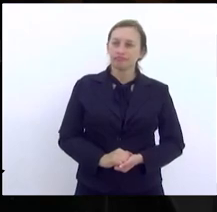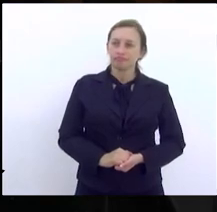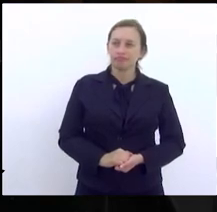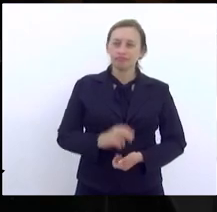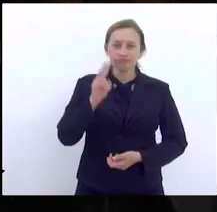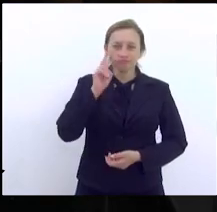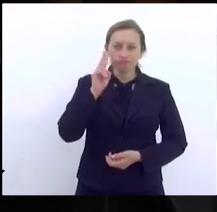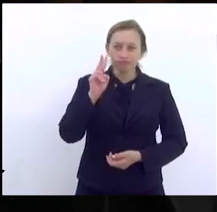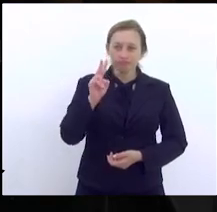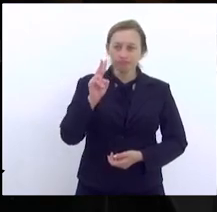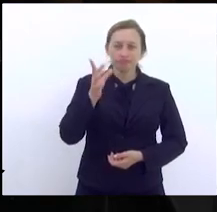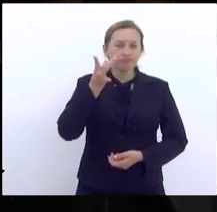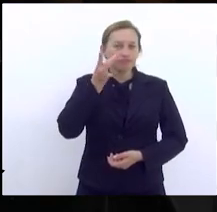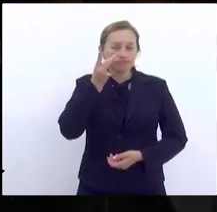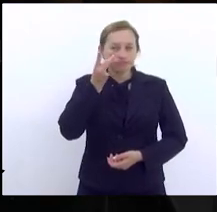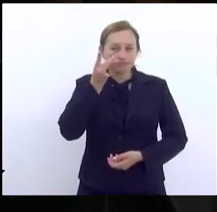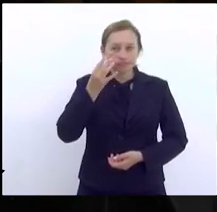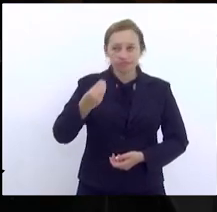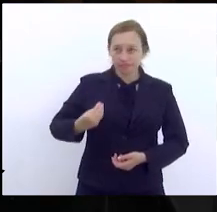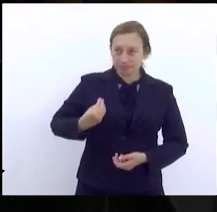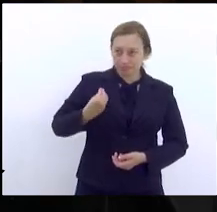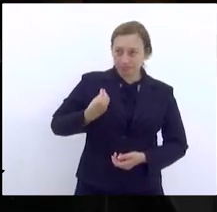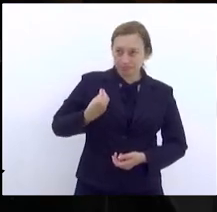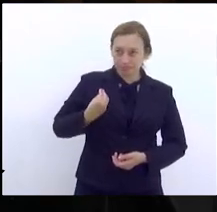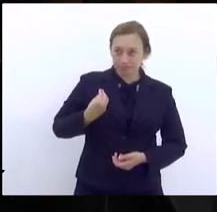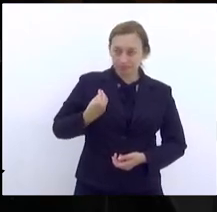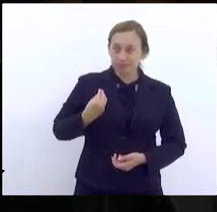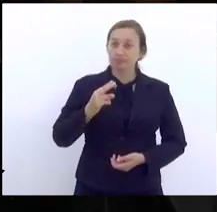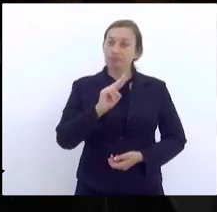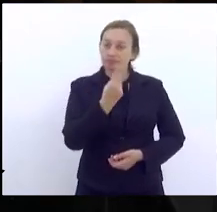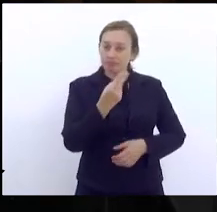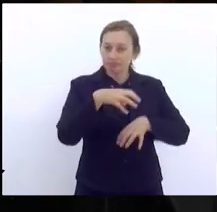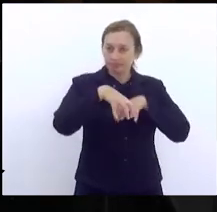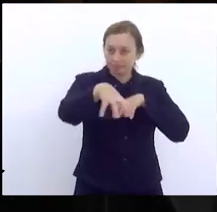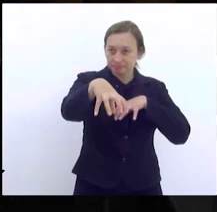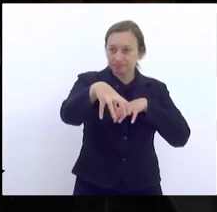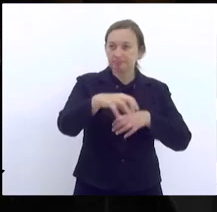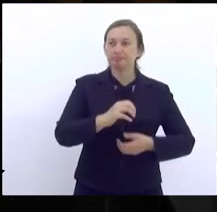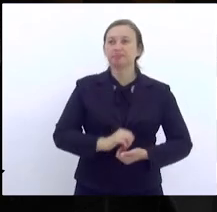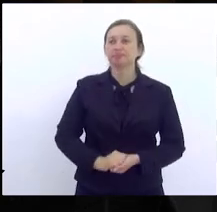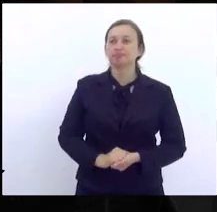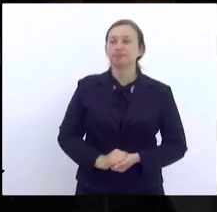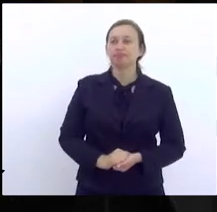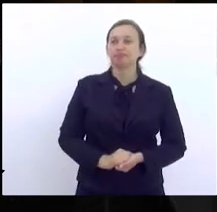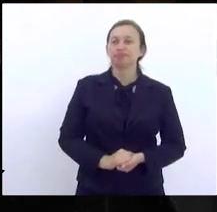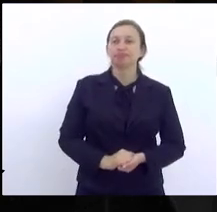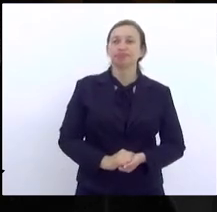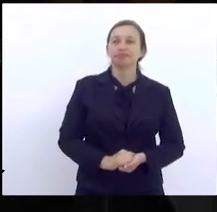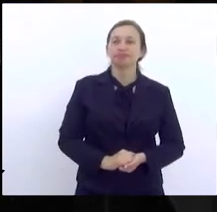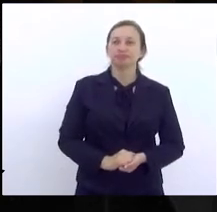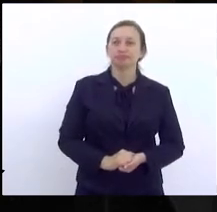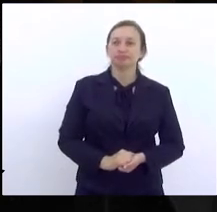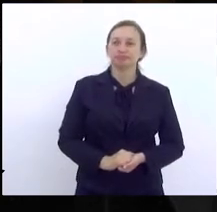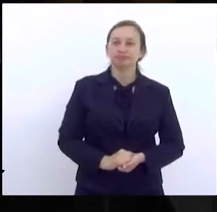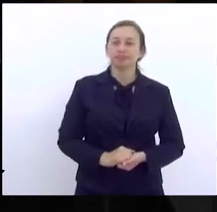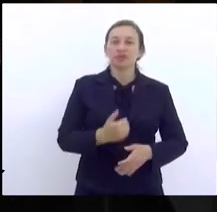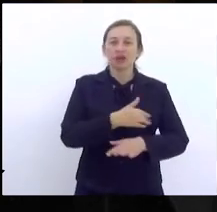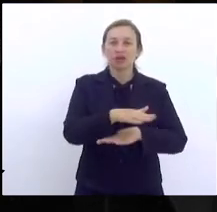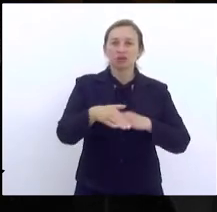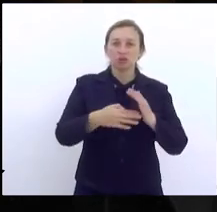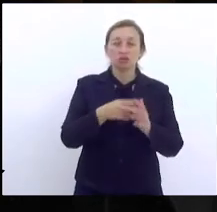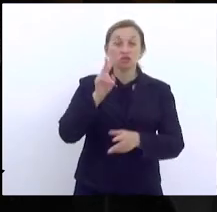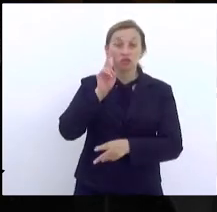de forma presencial ou remoto senhoras e senhores